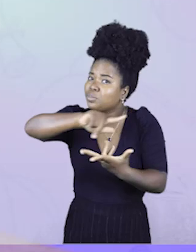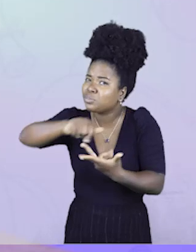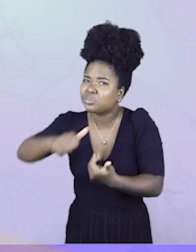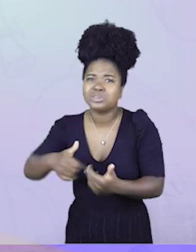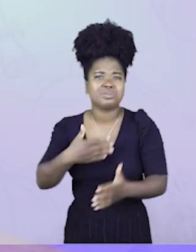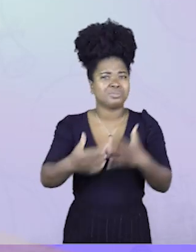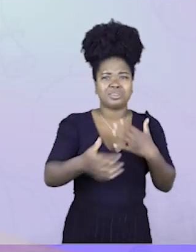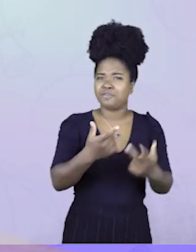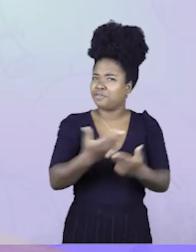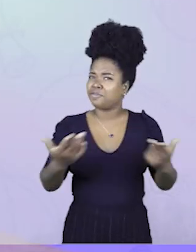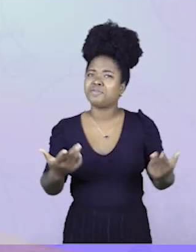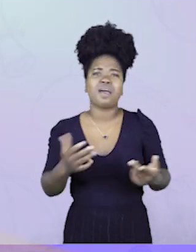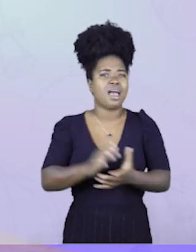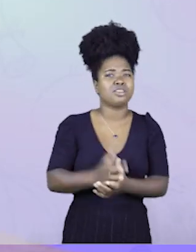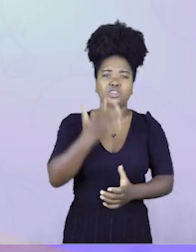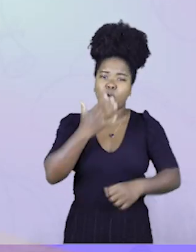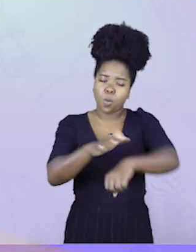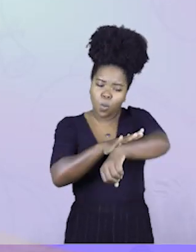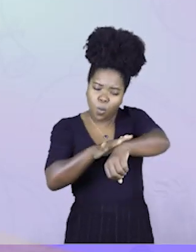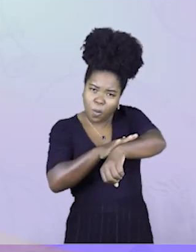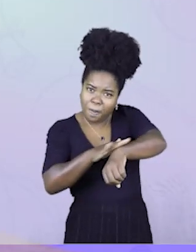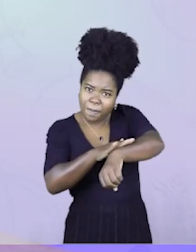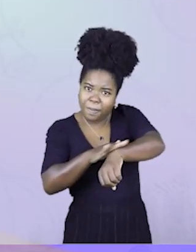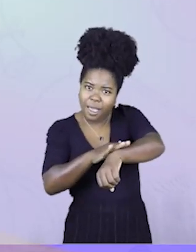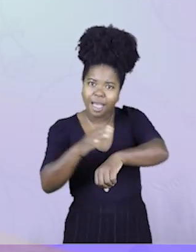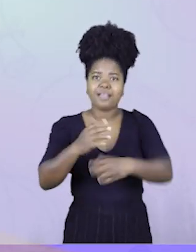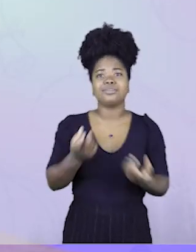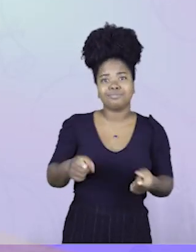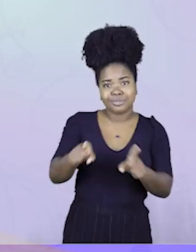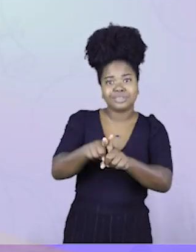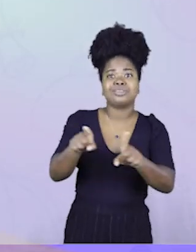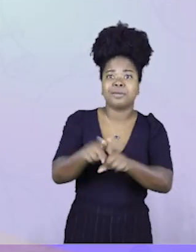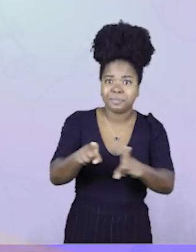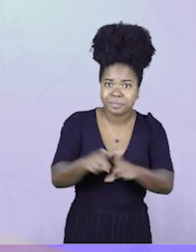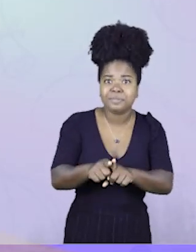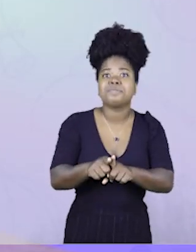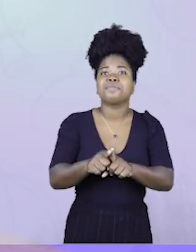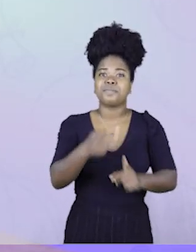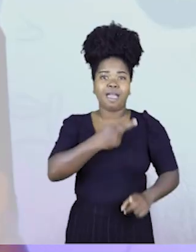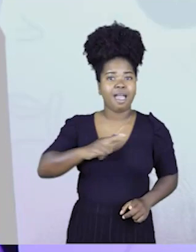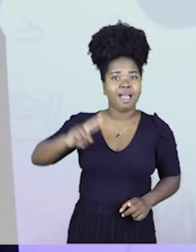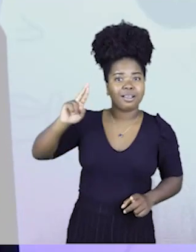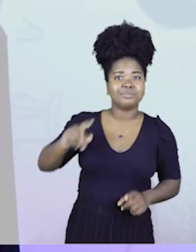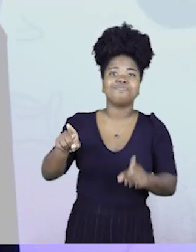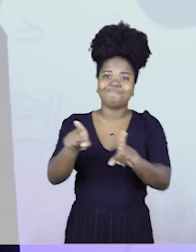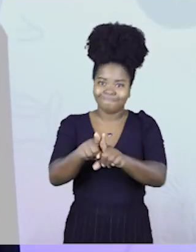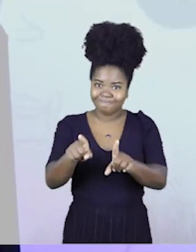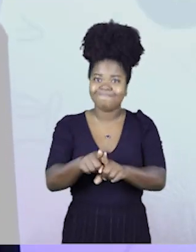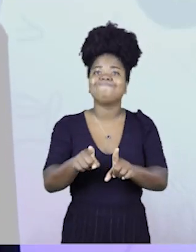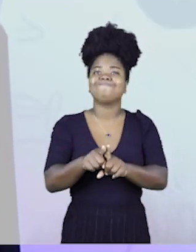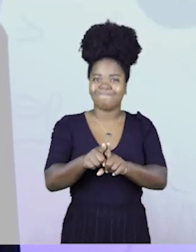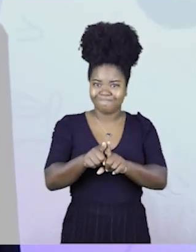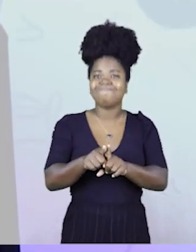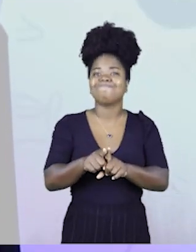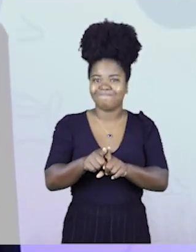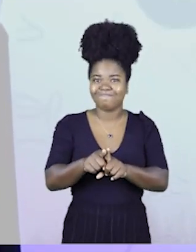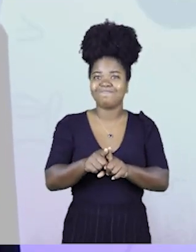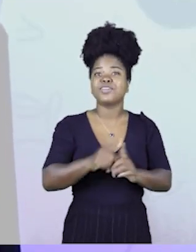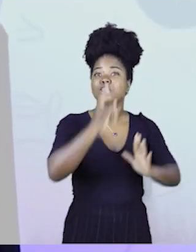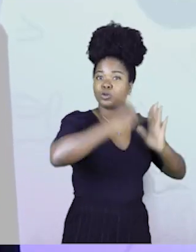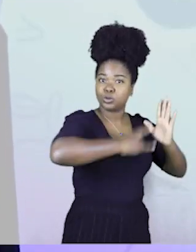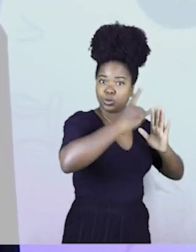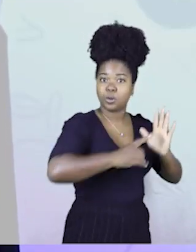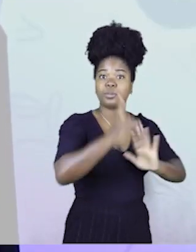cor, raça, credo, orientação política, sexual ou religiosa. A Declaração Universal inclui